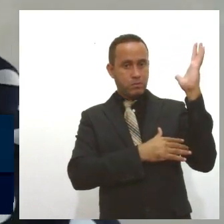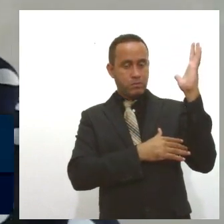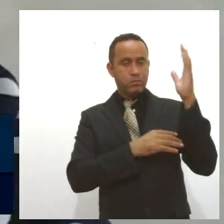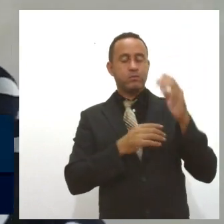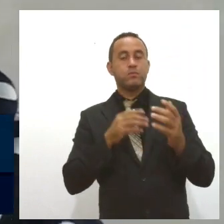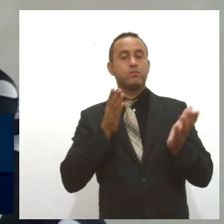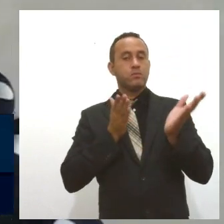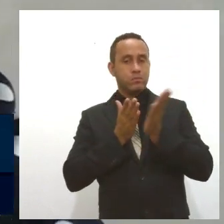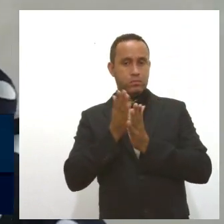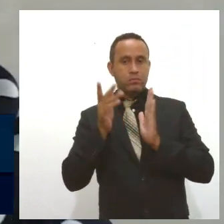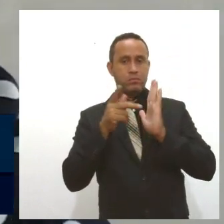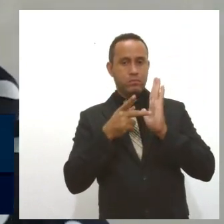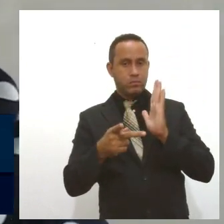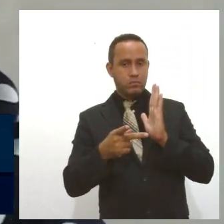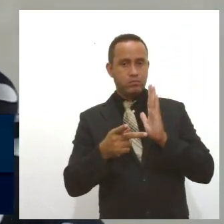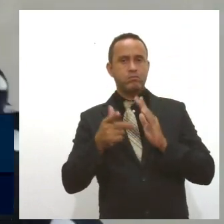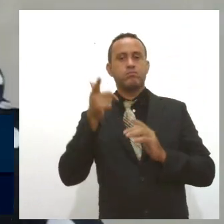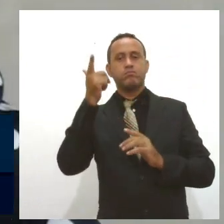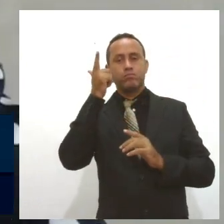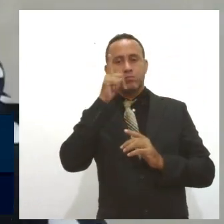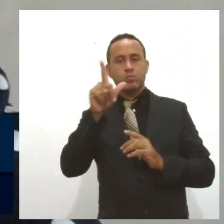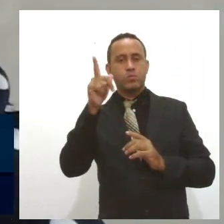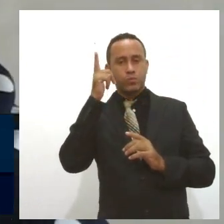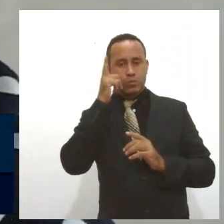assim, houveram ganhos